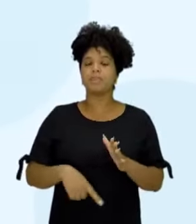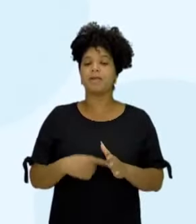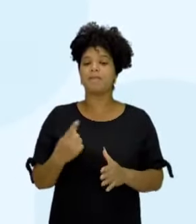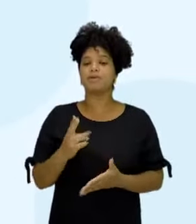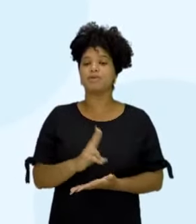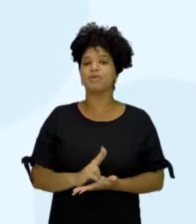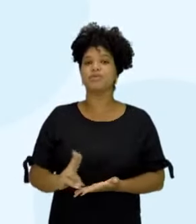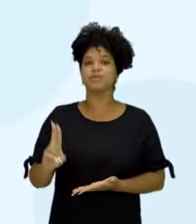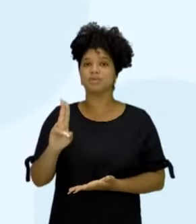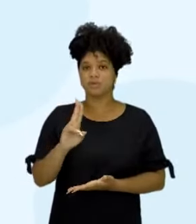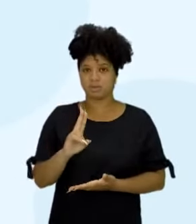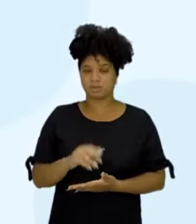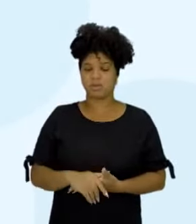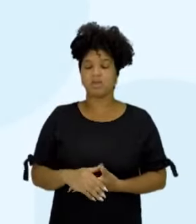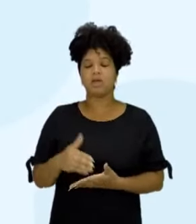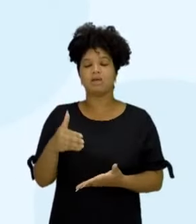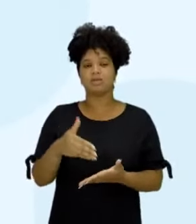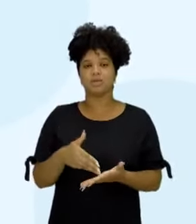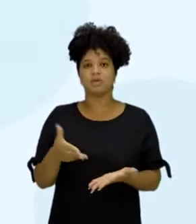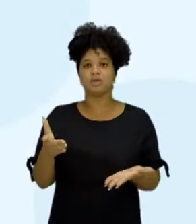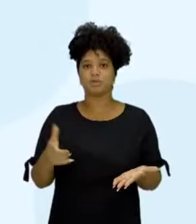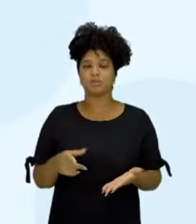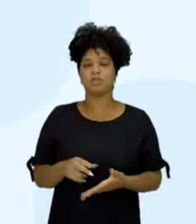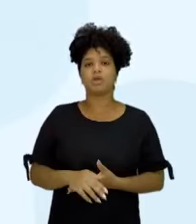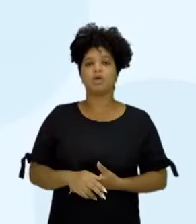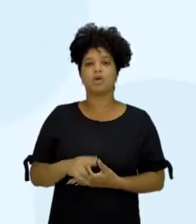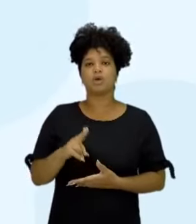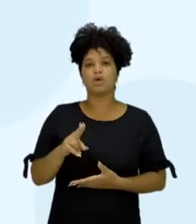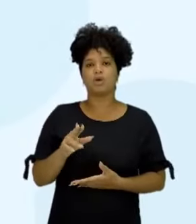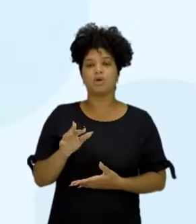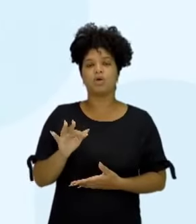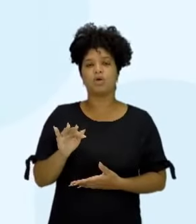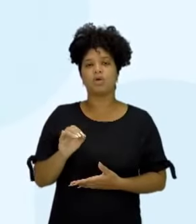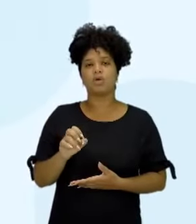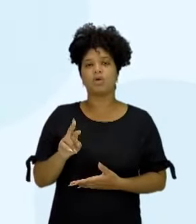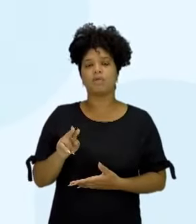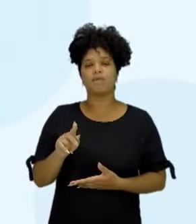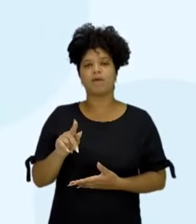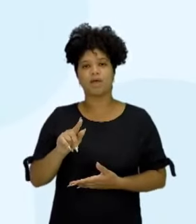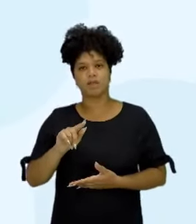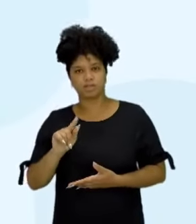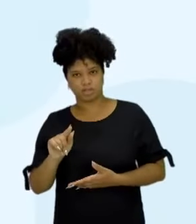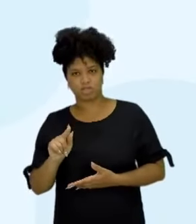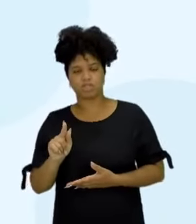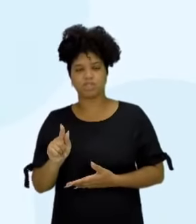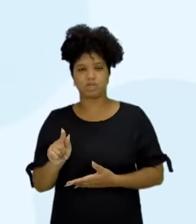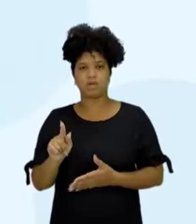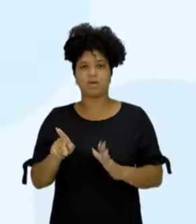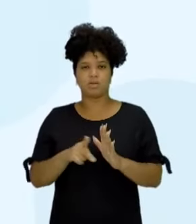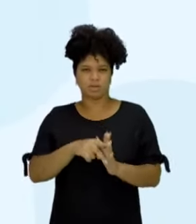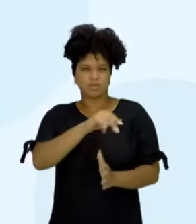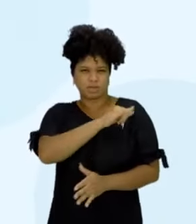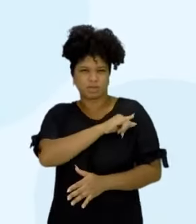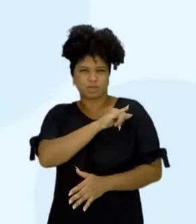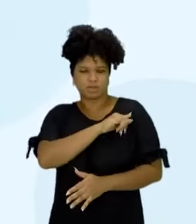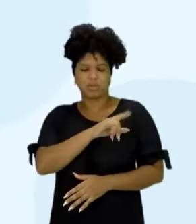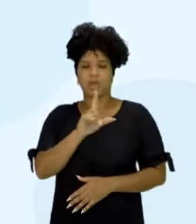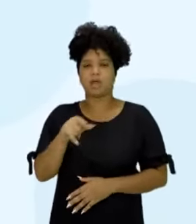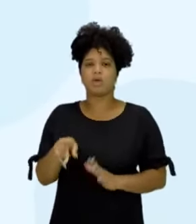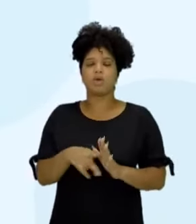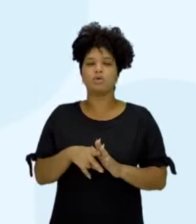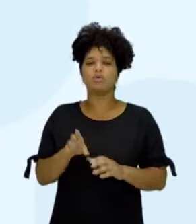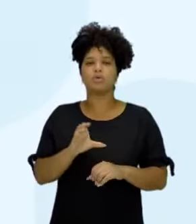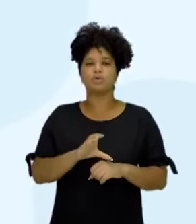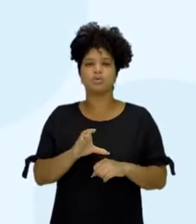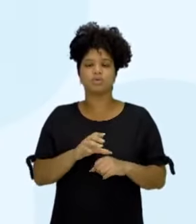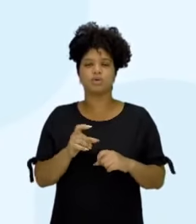que é hoje a UFERJ, Universidade Federal do Rio de Janeiro, que é curso de medicina, tá? Tanto